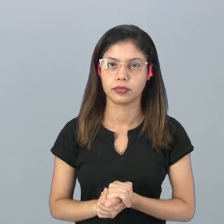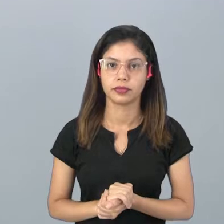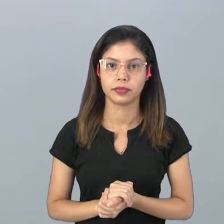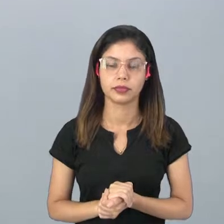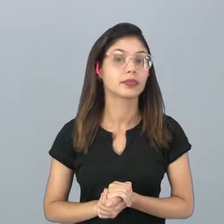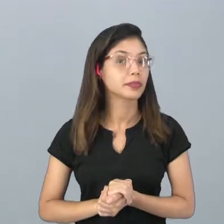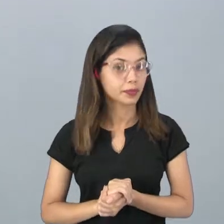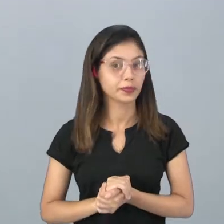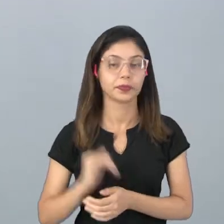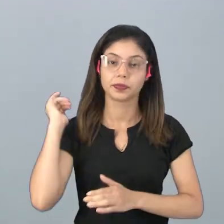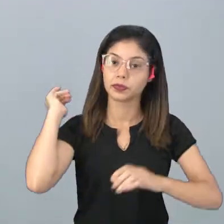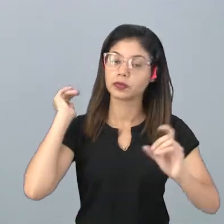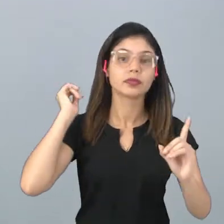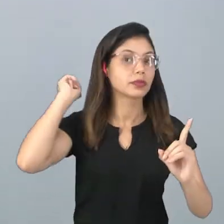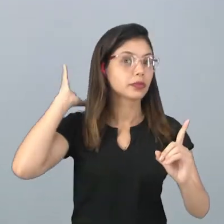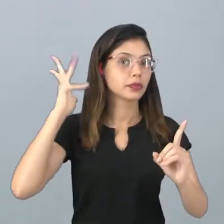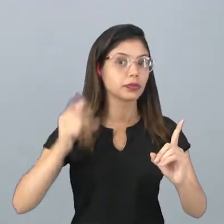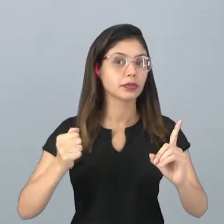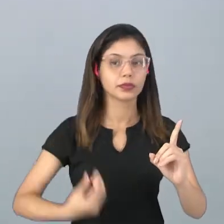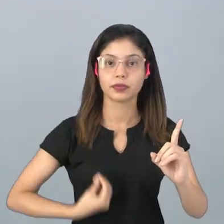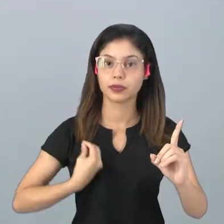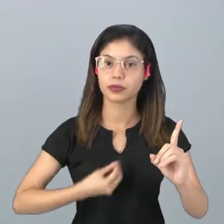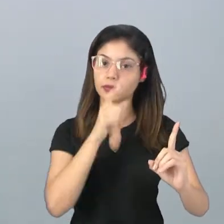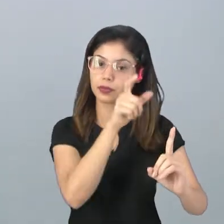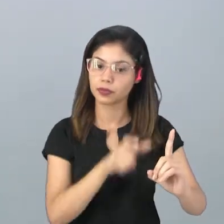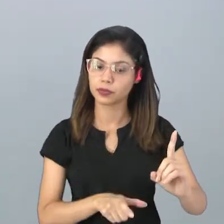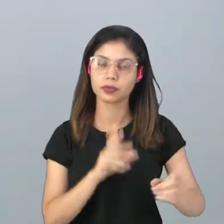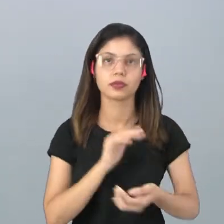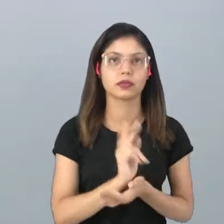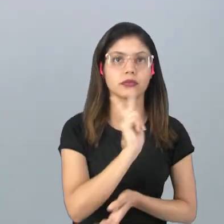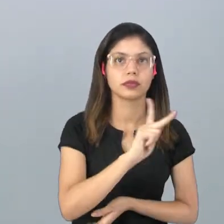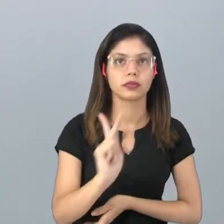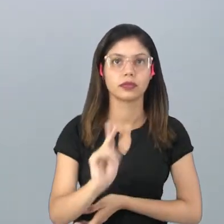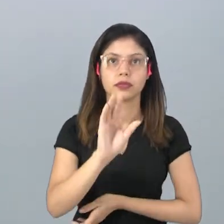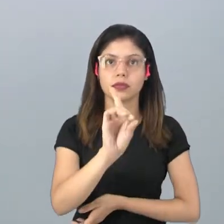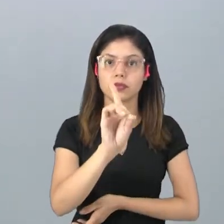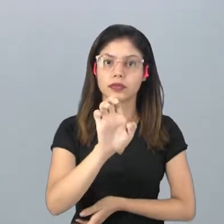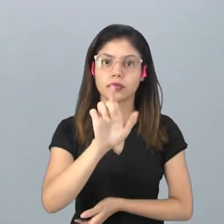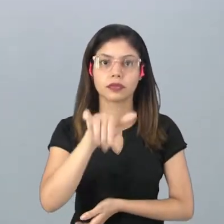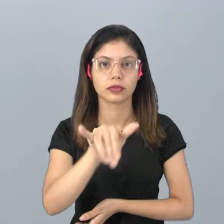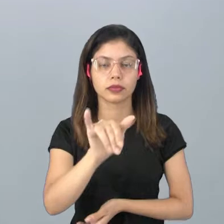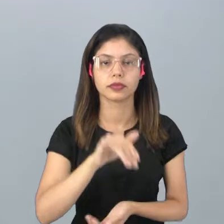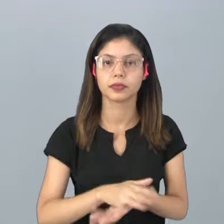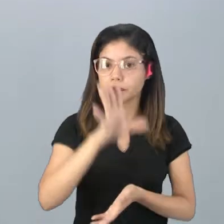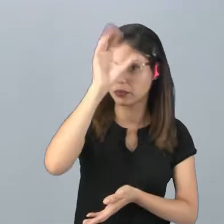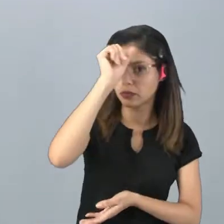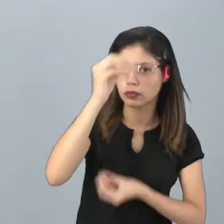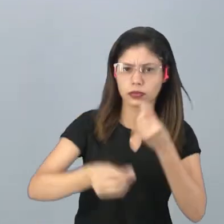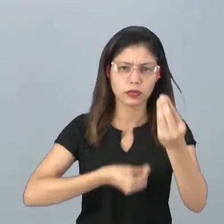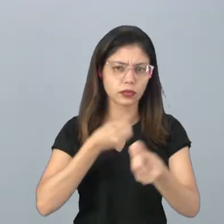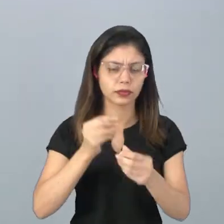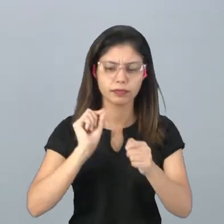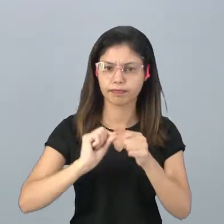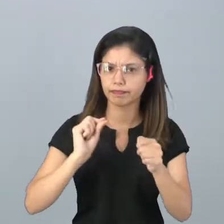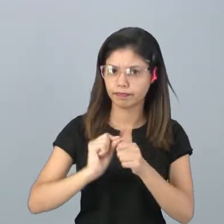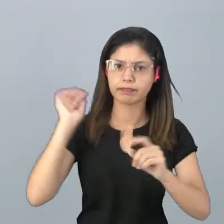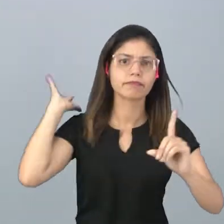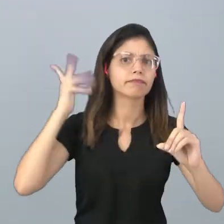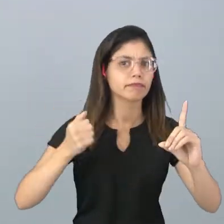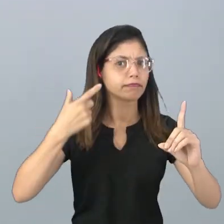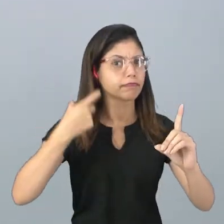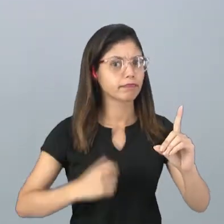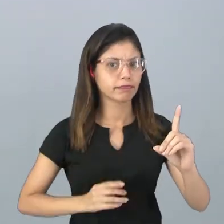de uma biografia. Vamos lá? Sou a professora Deli e hoje vamos ter a oportunidade de aprender como fazer